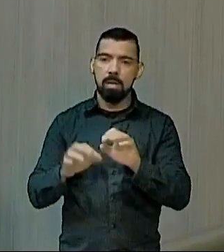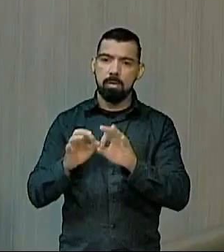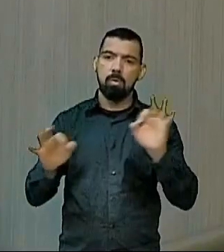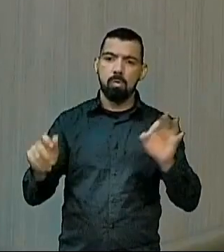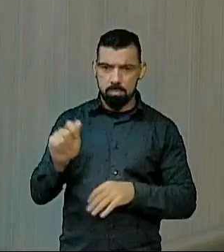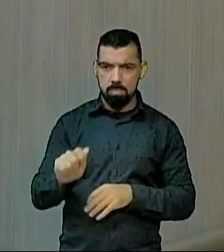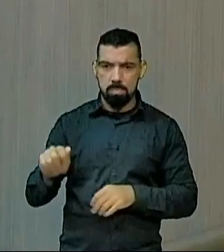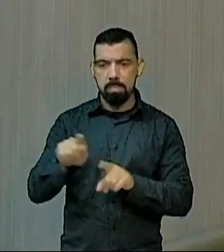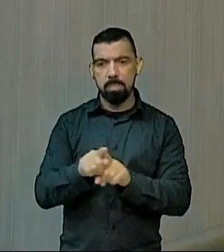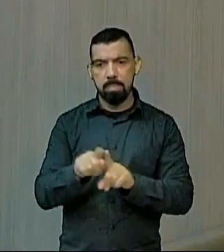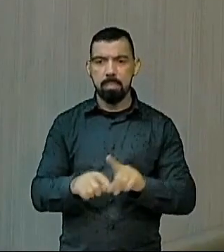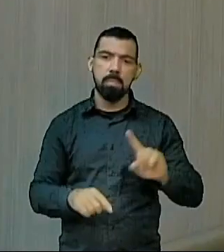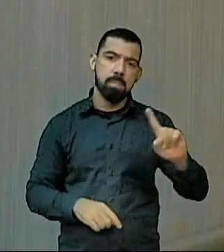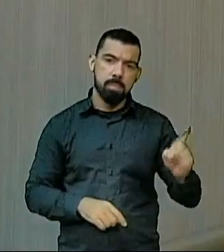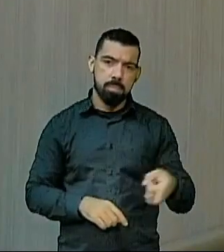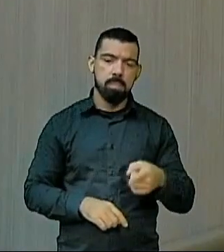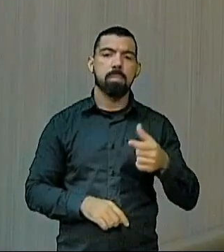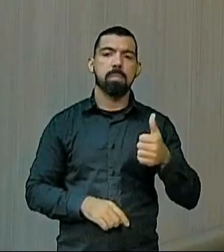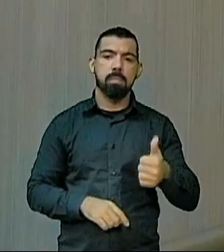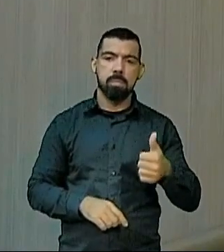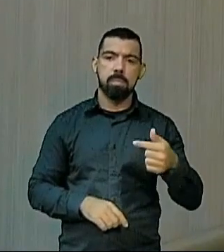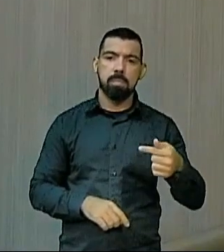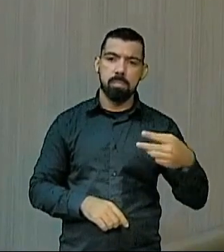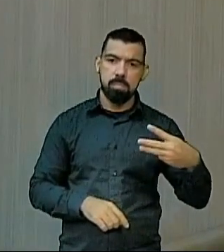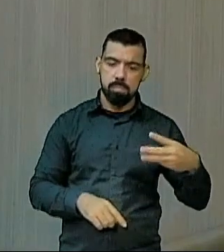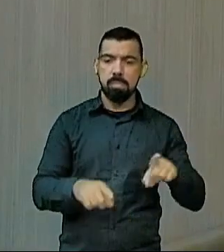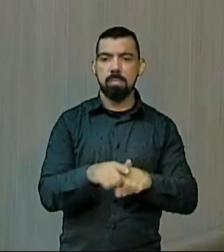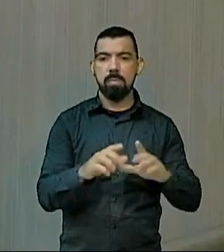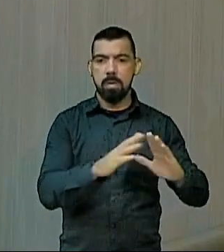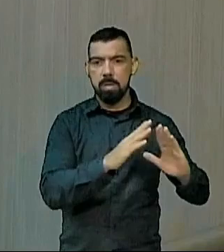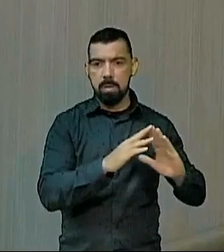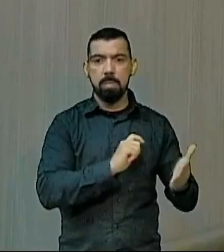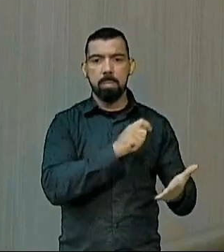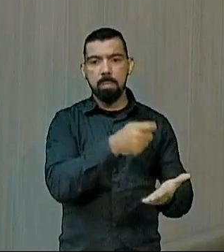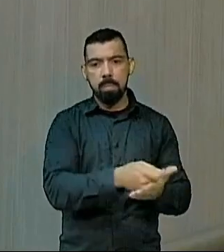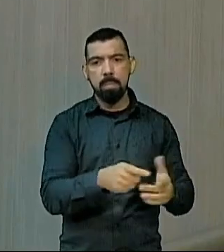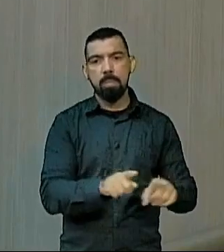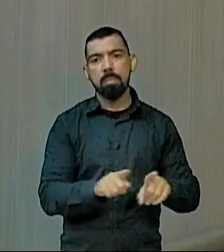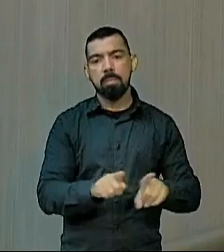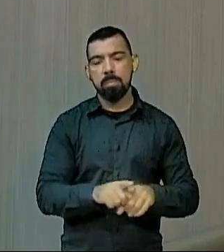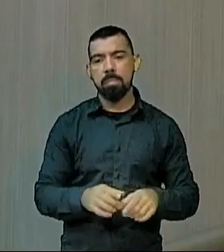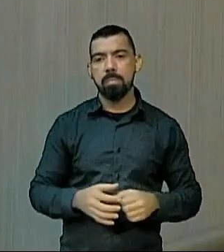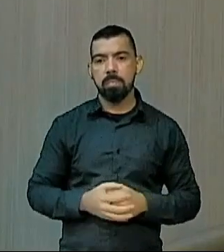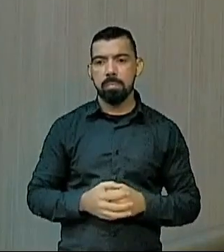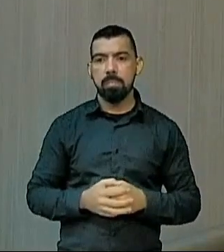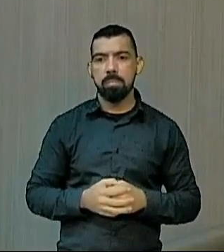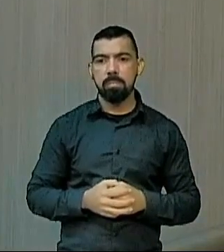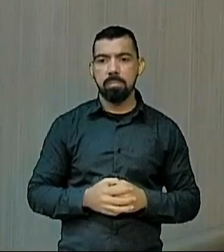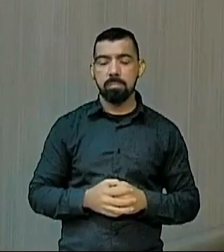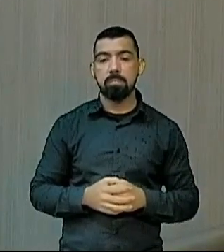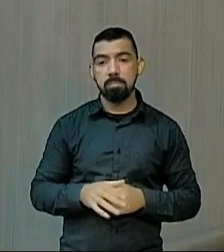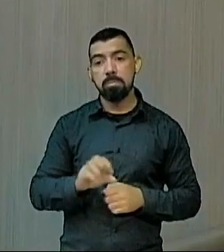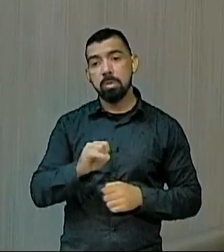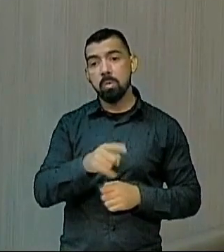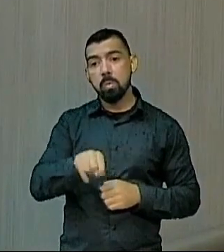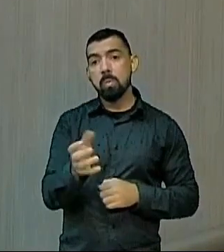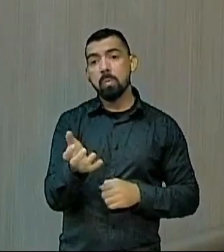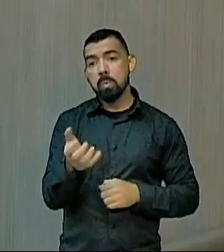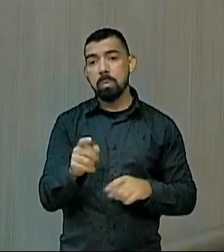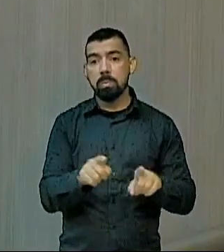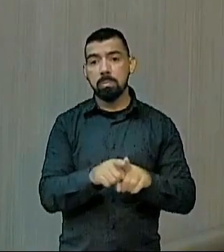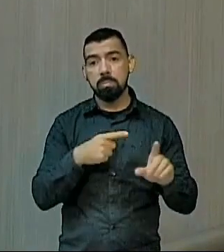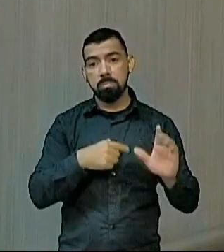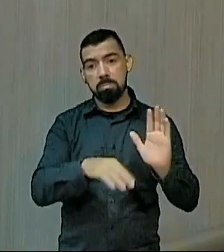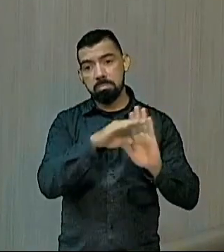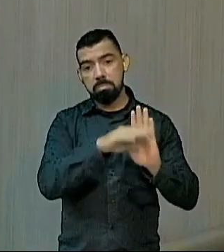Aldeota 1173 residências vão pagar a taxa do lixo no Vila Velha e se o senhor quiserem eu